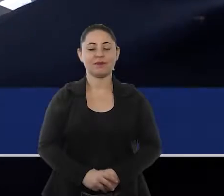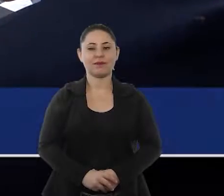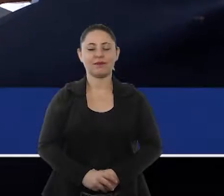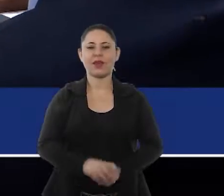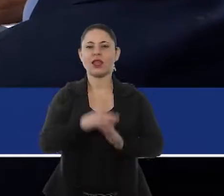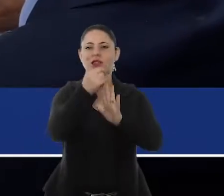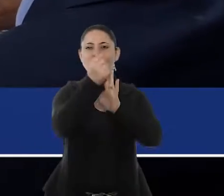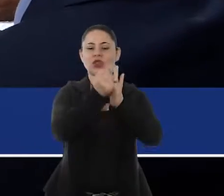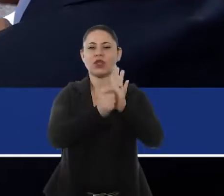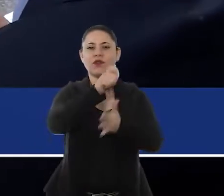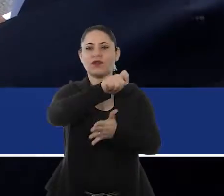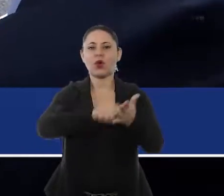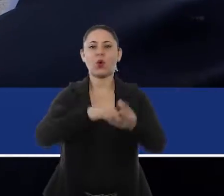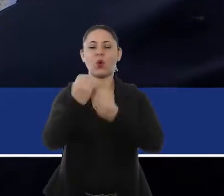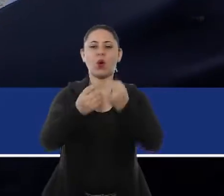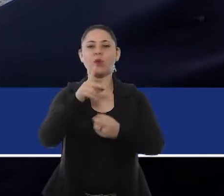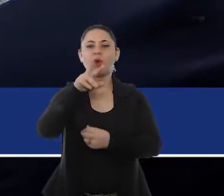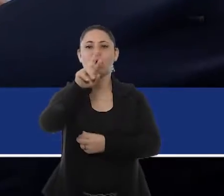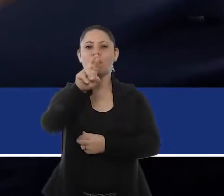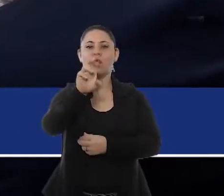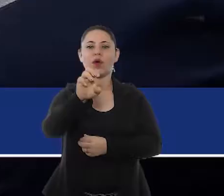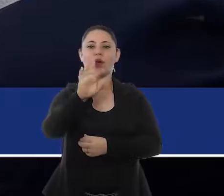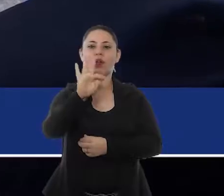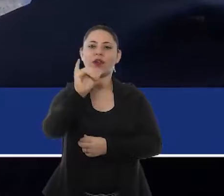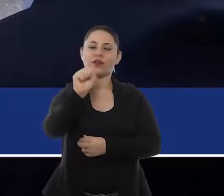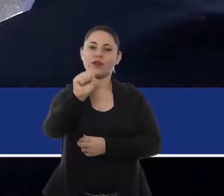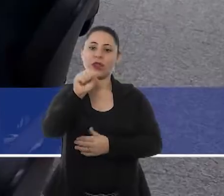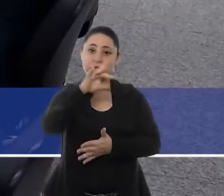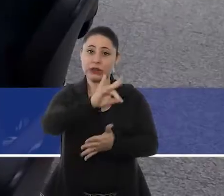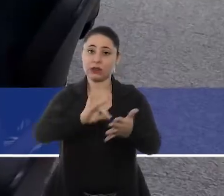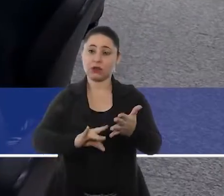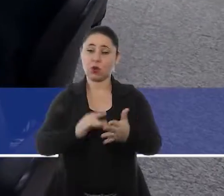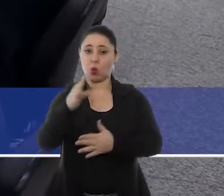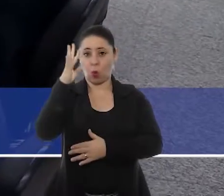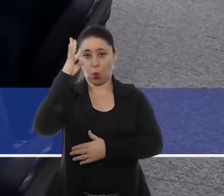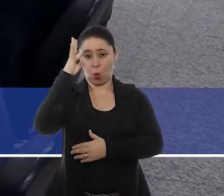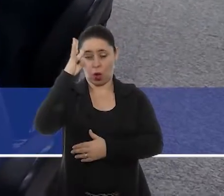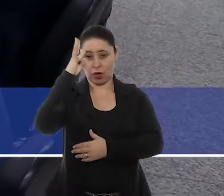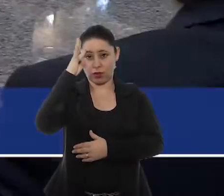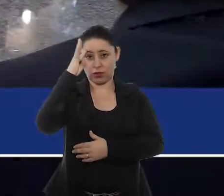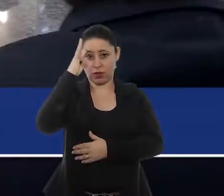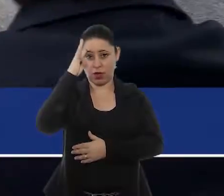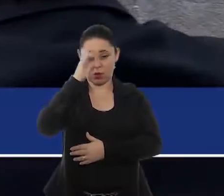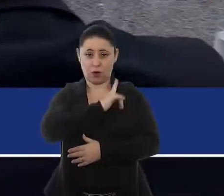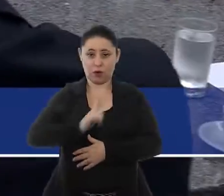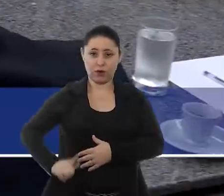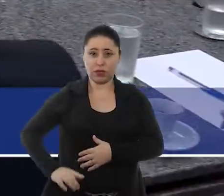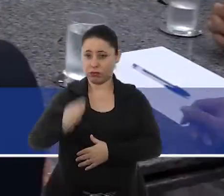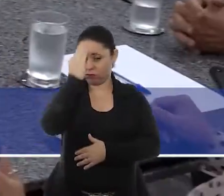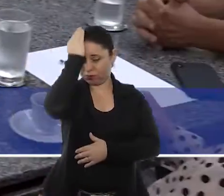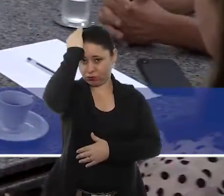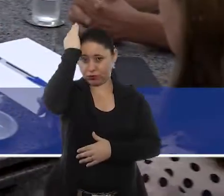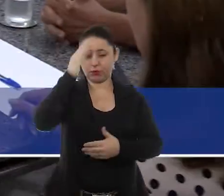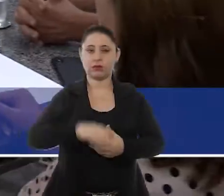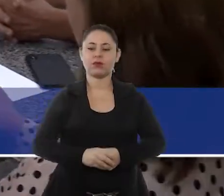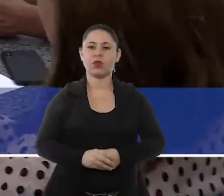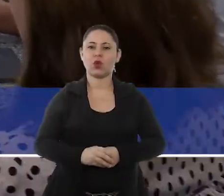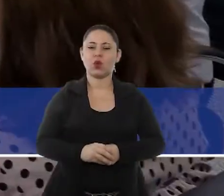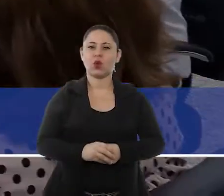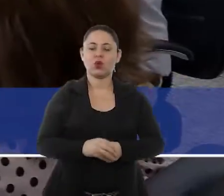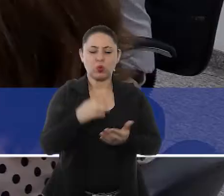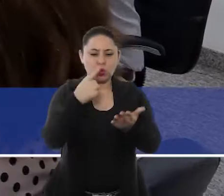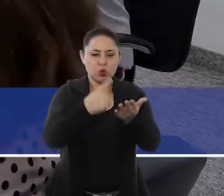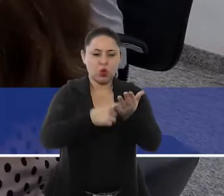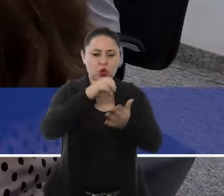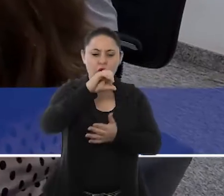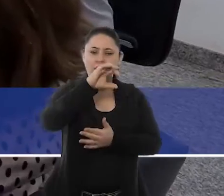A lei que trata do Programa de Recuperação de Créditos Fiscais, conhecido como Refis, foi sancionada nesta quarta-feira pelo